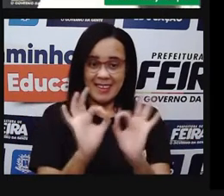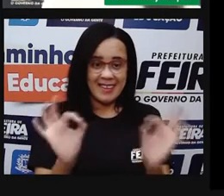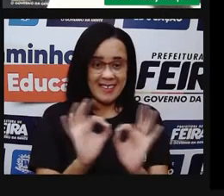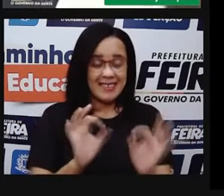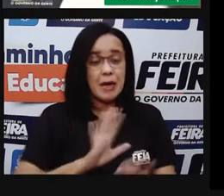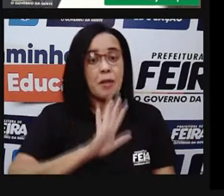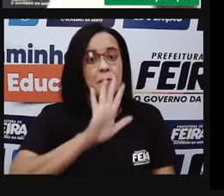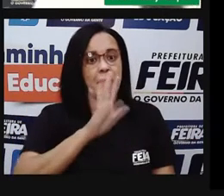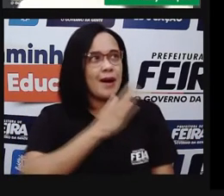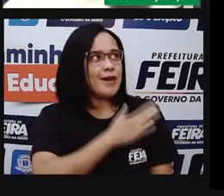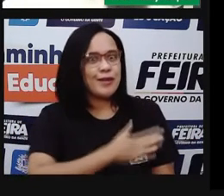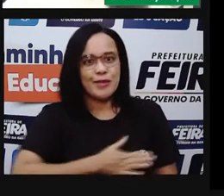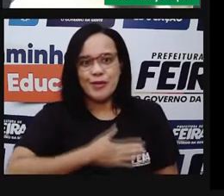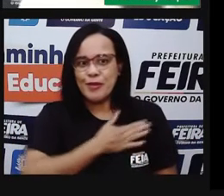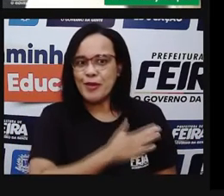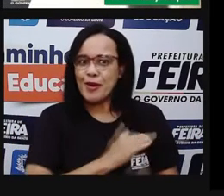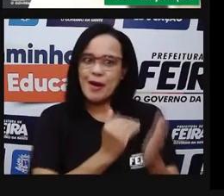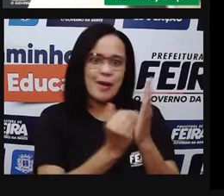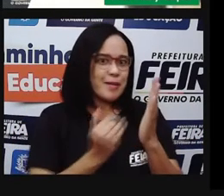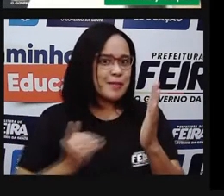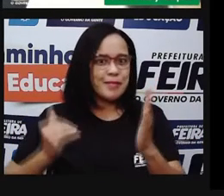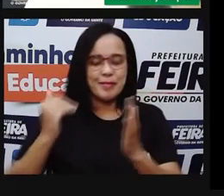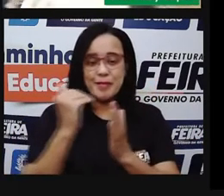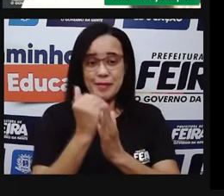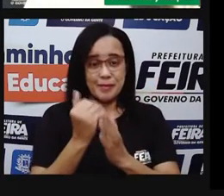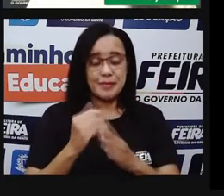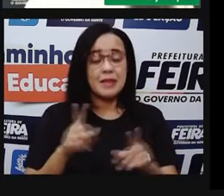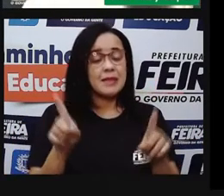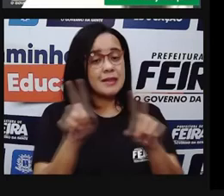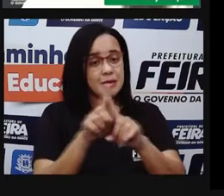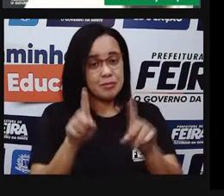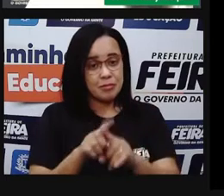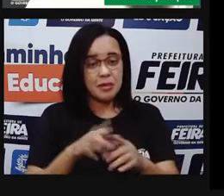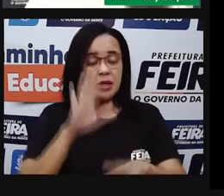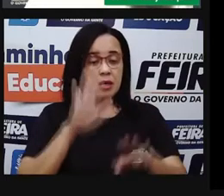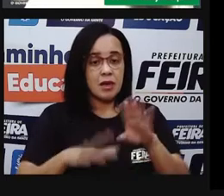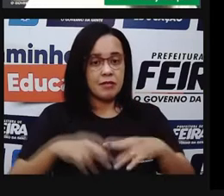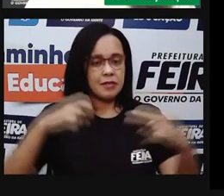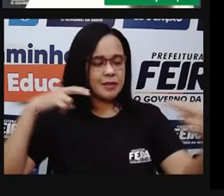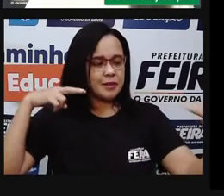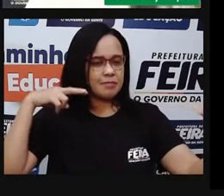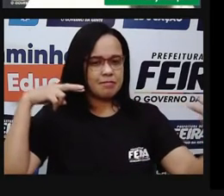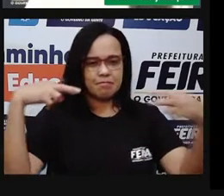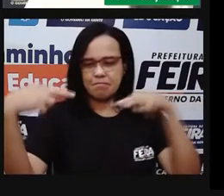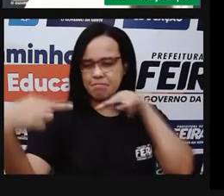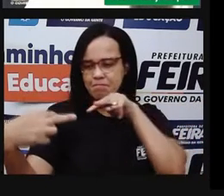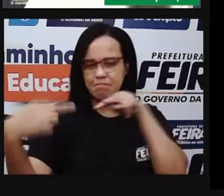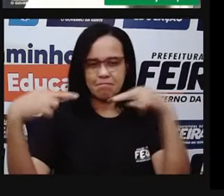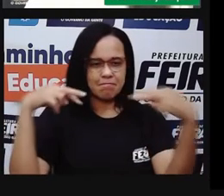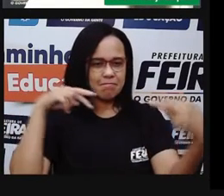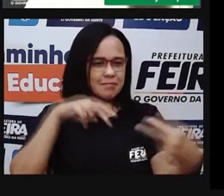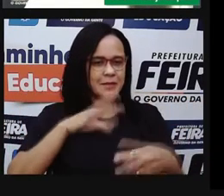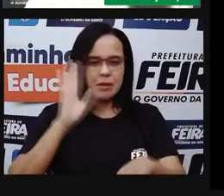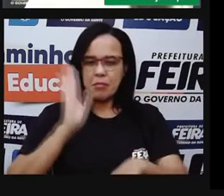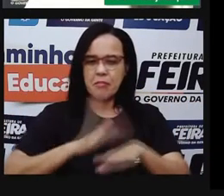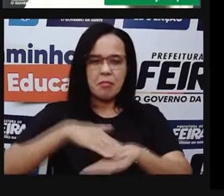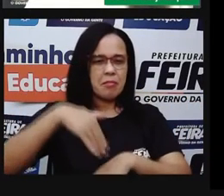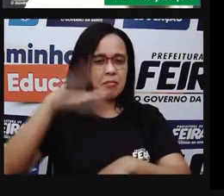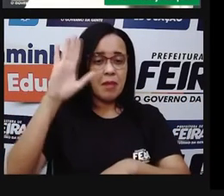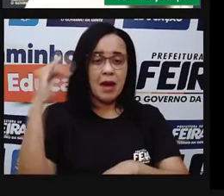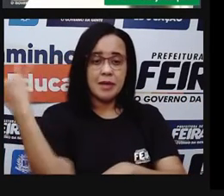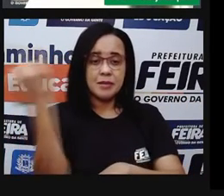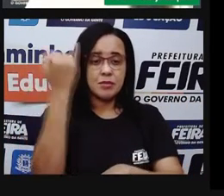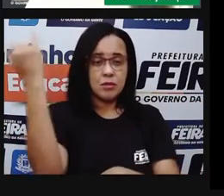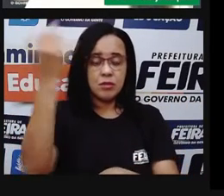vezes, o olhar, ele diz mais do que qualquer palavra. Então, fiquem com essa mensagem. Não esqueçam de se olhar, olhar nos olhos